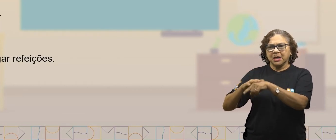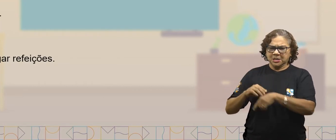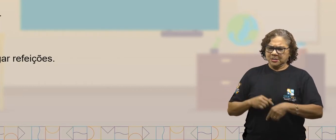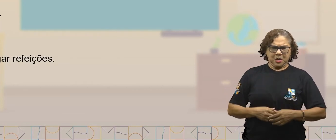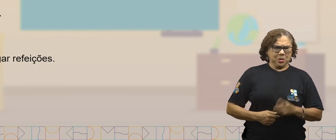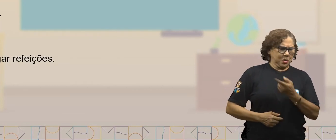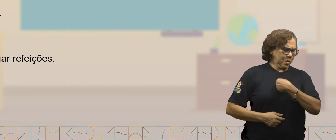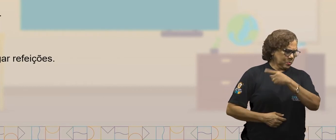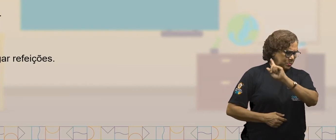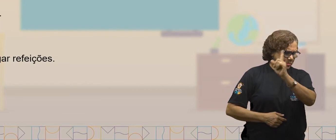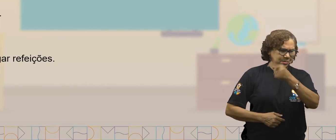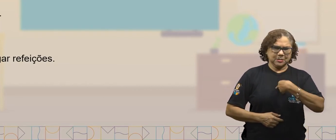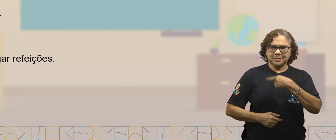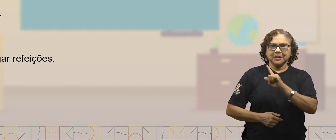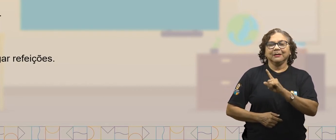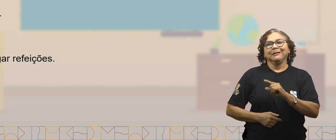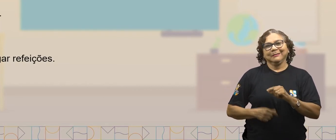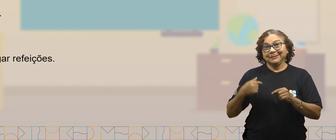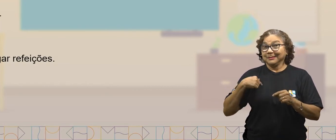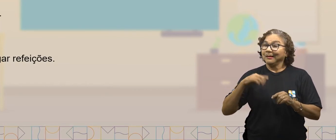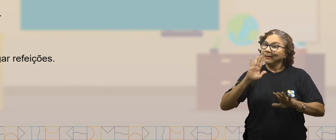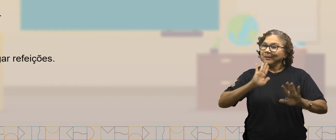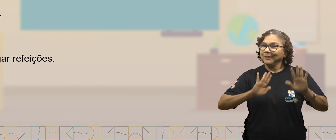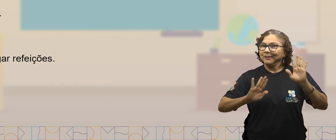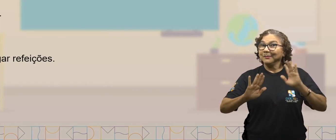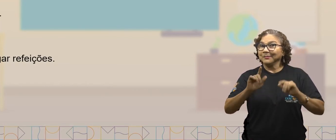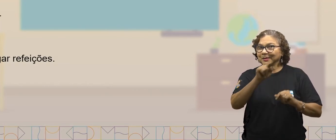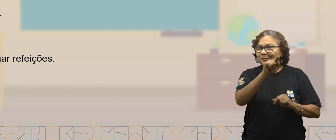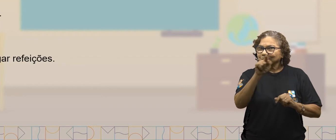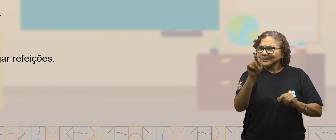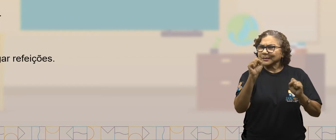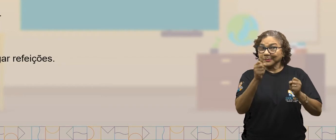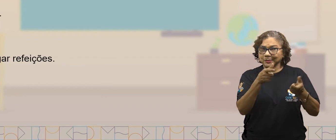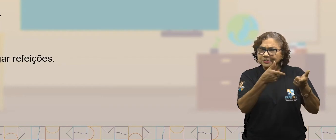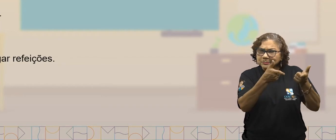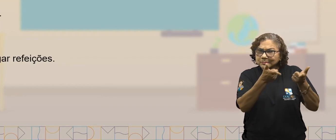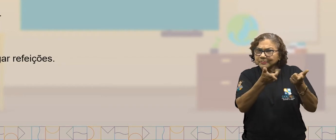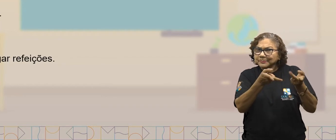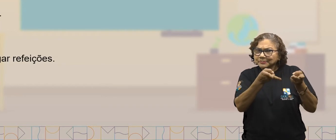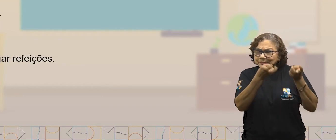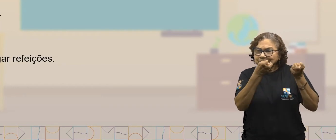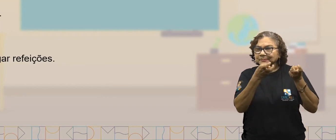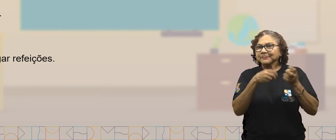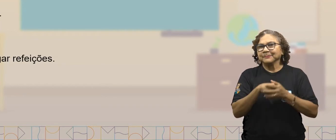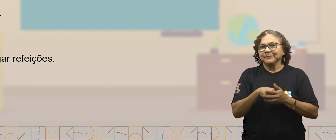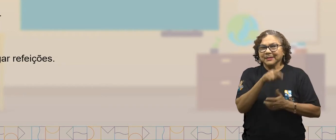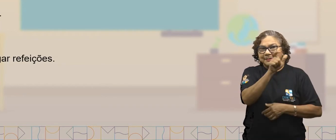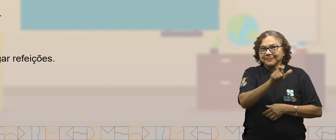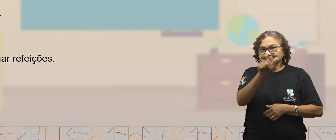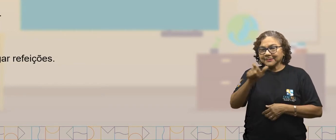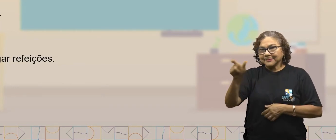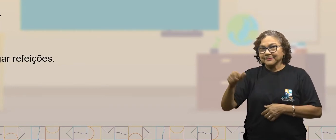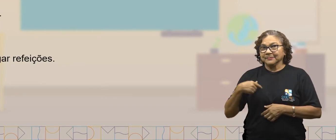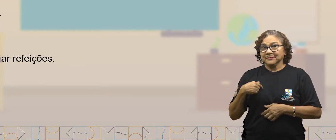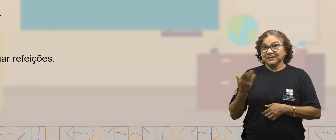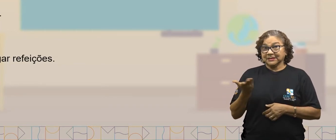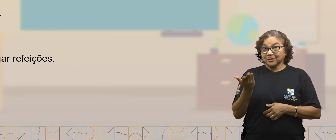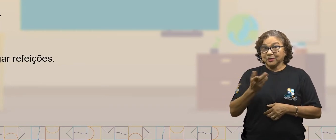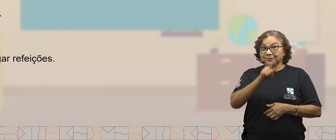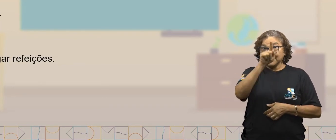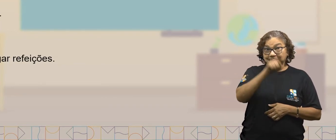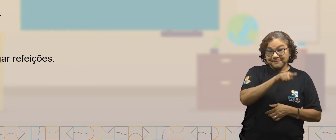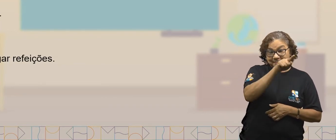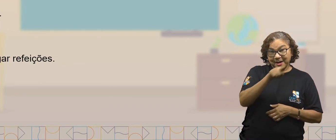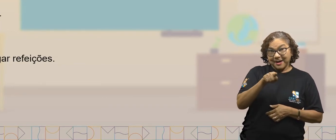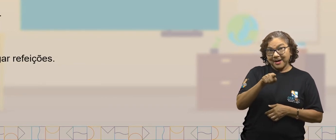uma pessoa que pode ter anorexia, marque V para verdadeiro e F para falso nas questões abaixo.